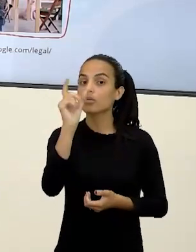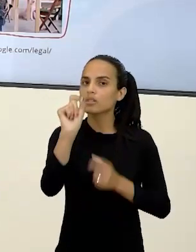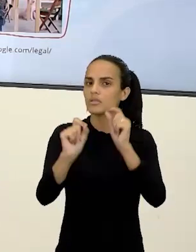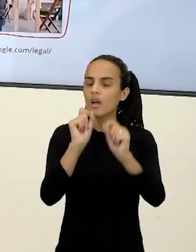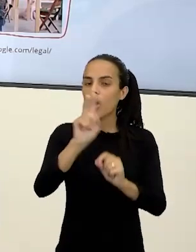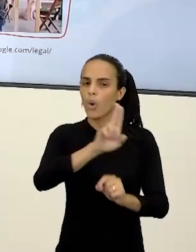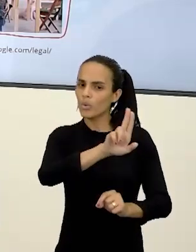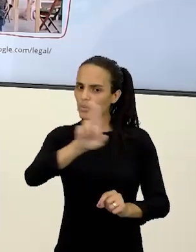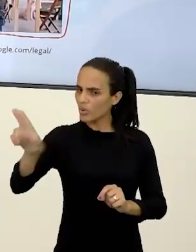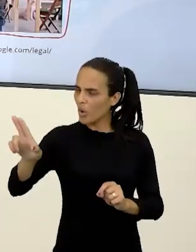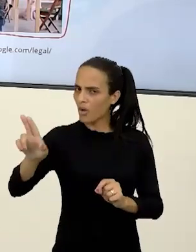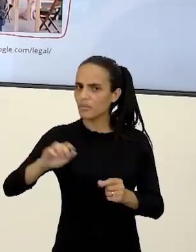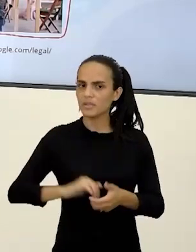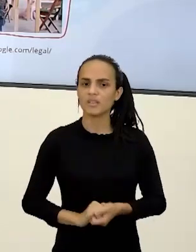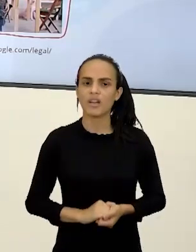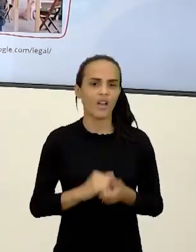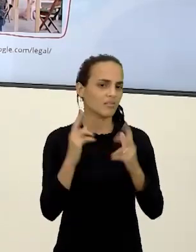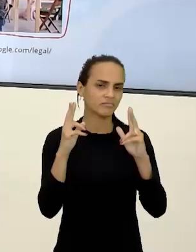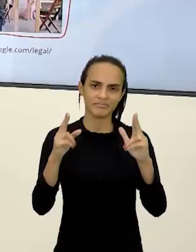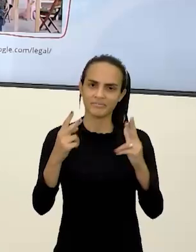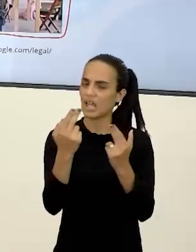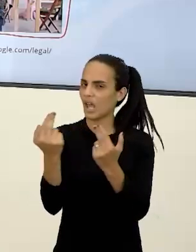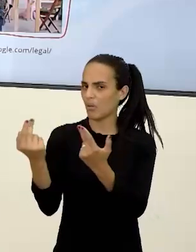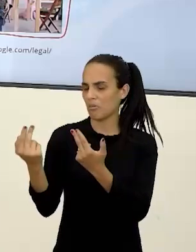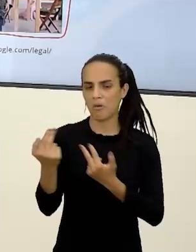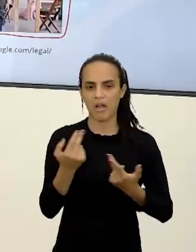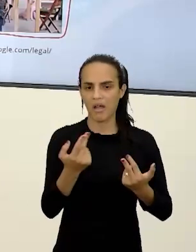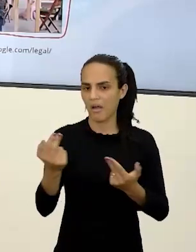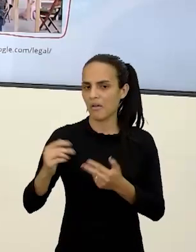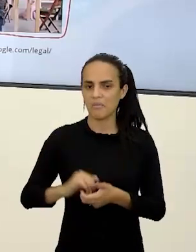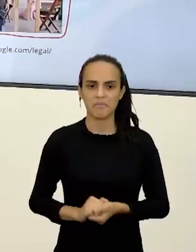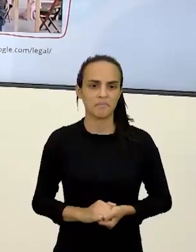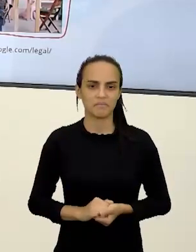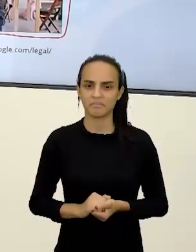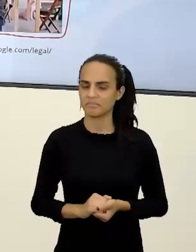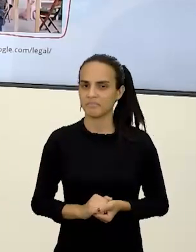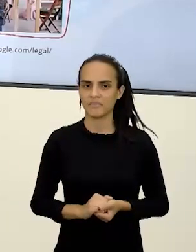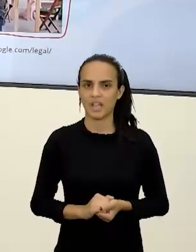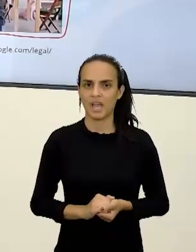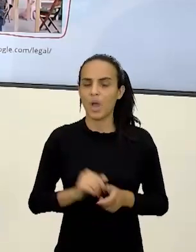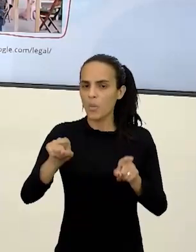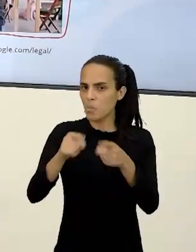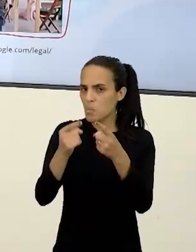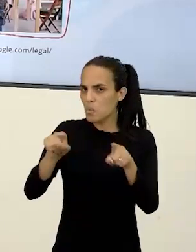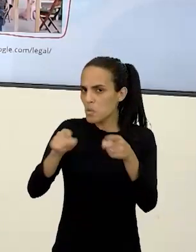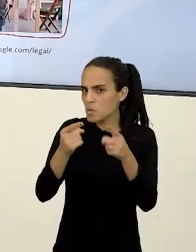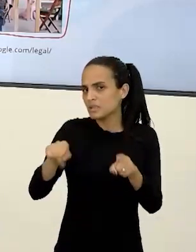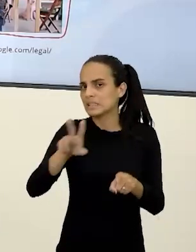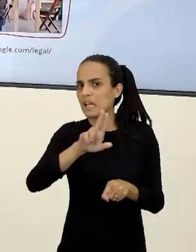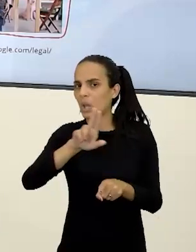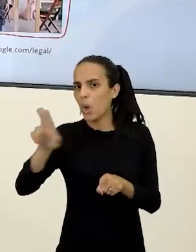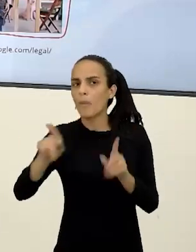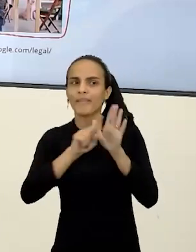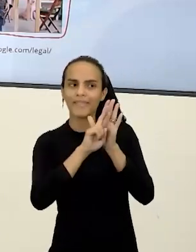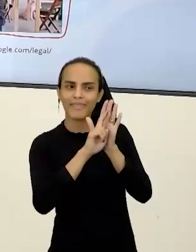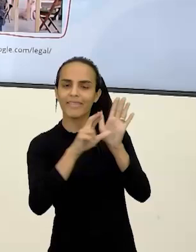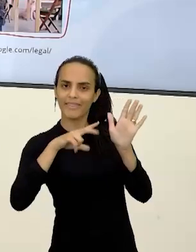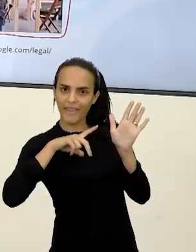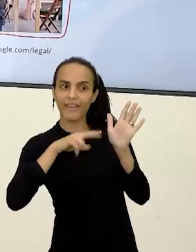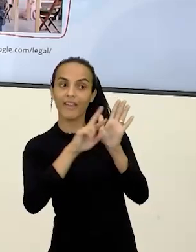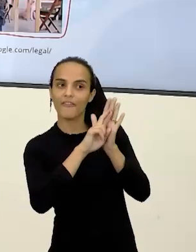é um nome genérico, como a maioria dos nomes de bandas são nomes completamente genéricos, que têm referências de outros lugares,